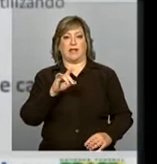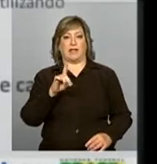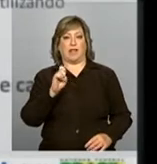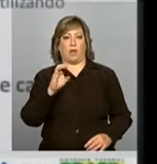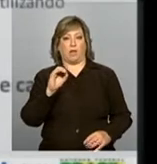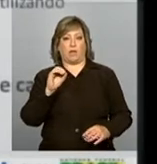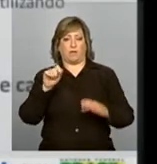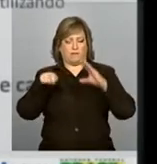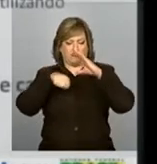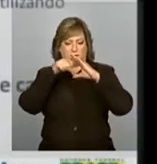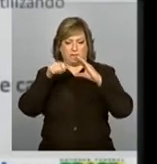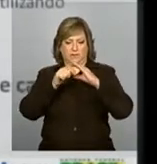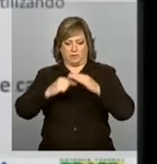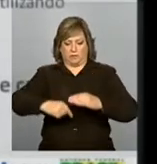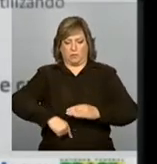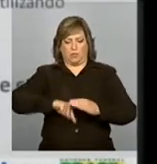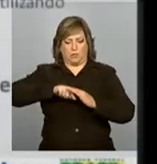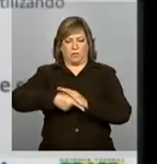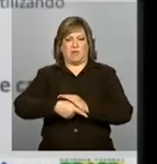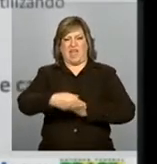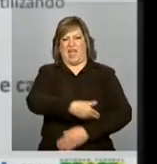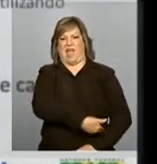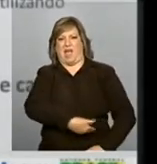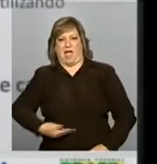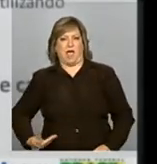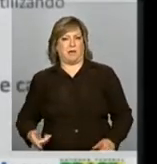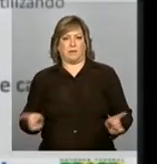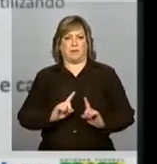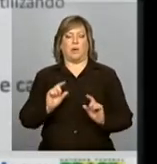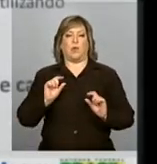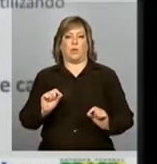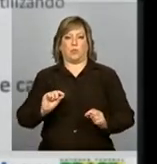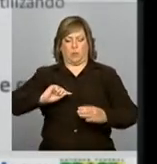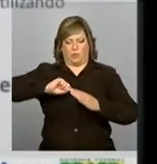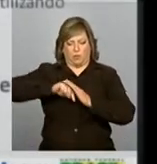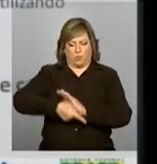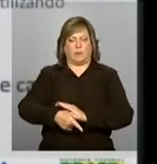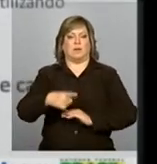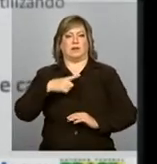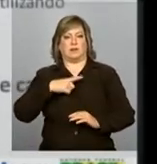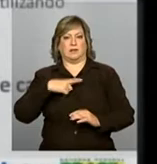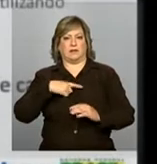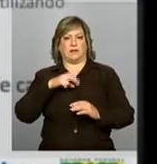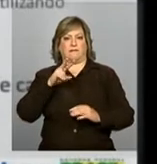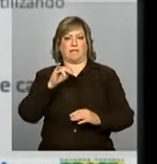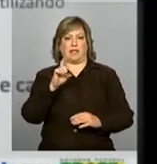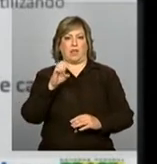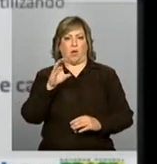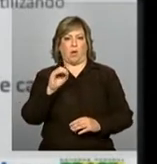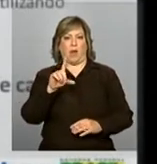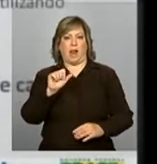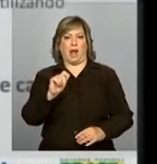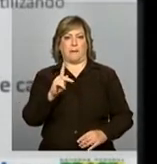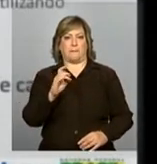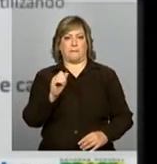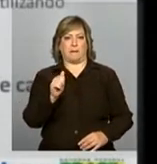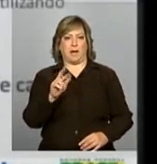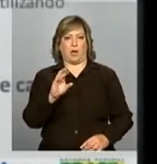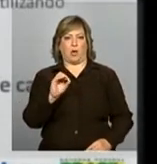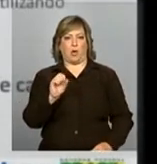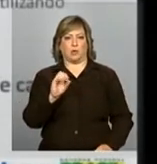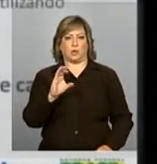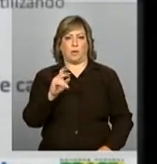cirúrgica menos invasiva do que a cirurgia aberta. Temos o tratamento também